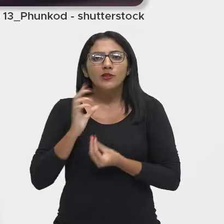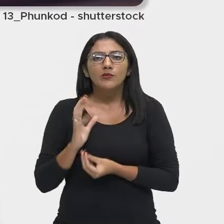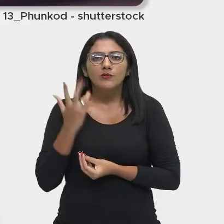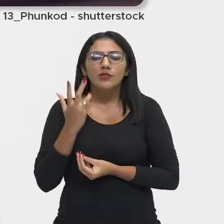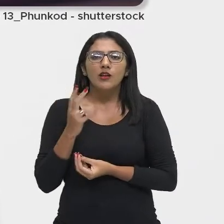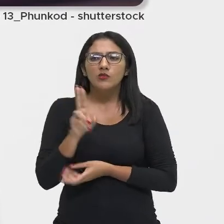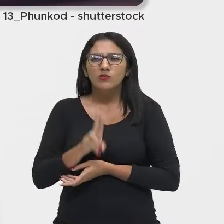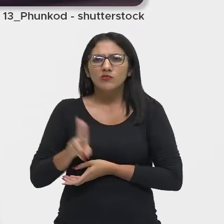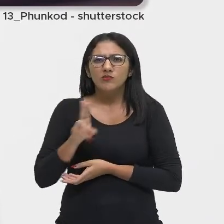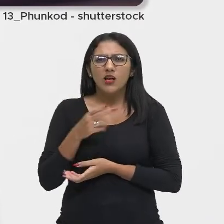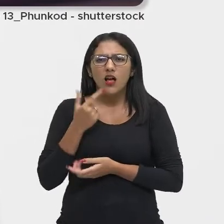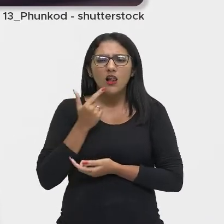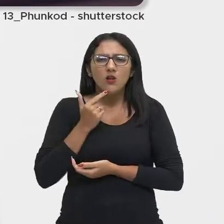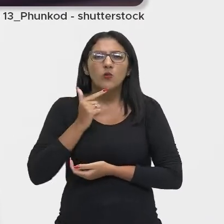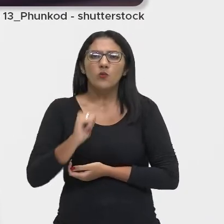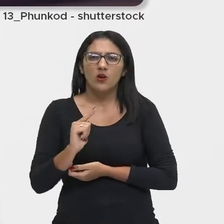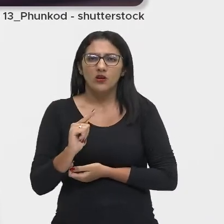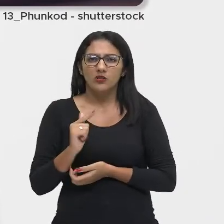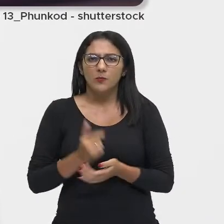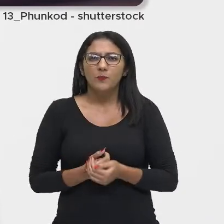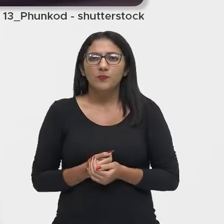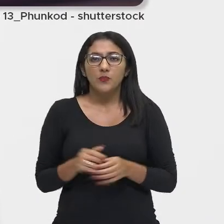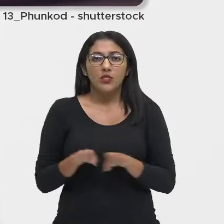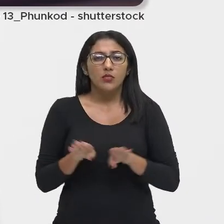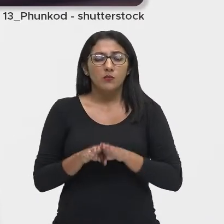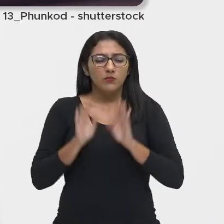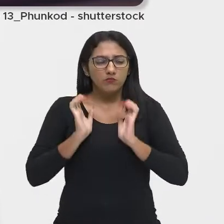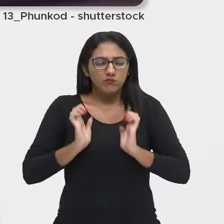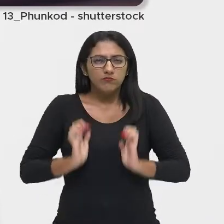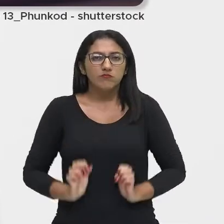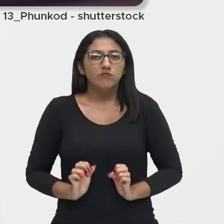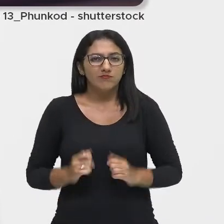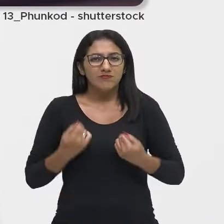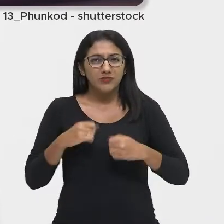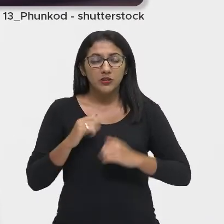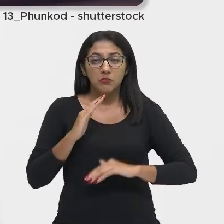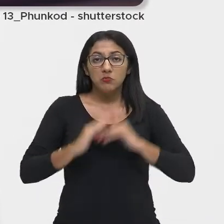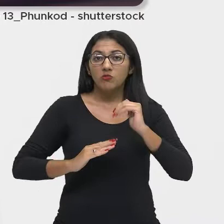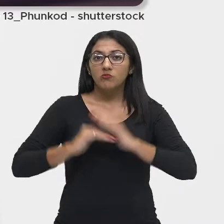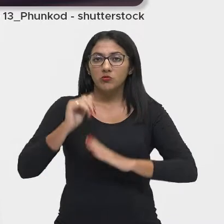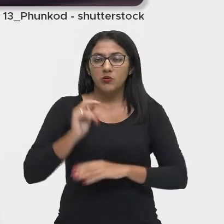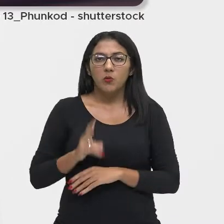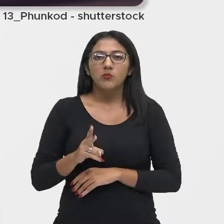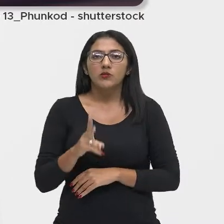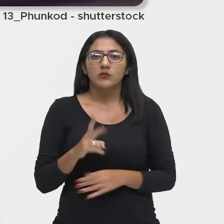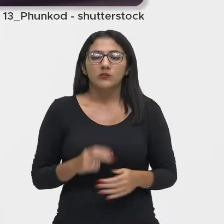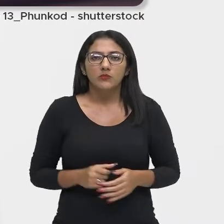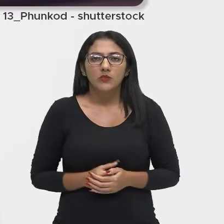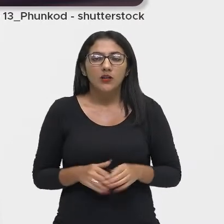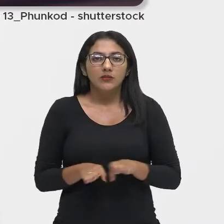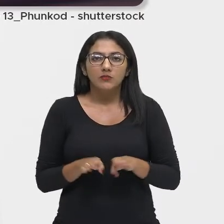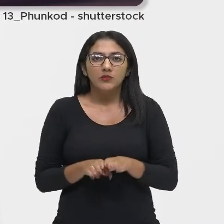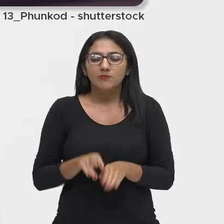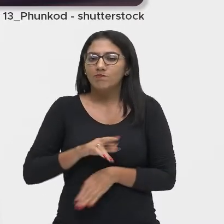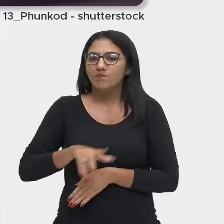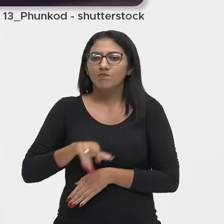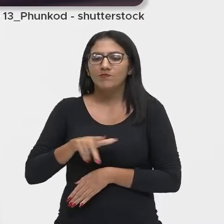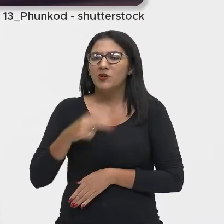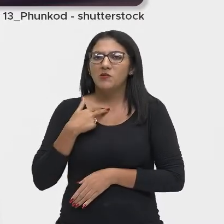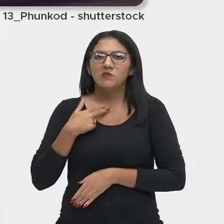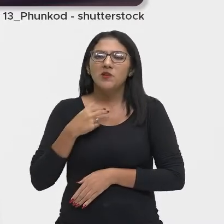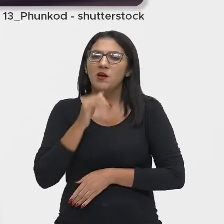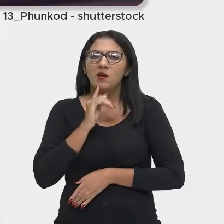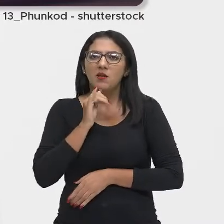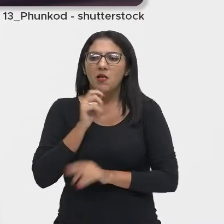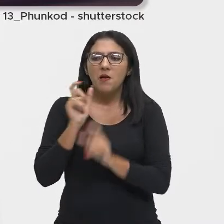a linguagem em ambos os ambientes. Sua postura deve ser sempre profissional e não se deve utilizar os vícios e